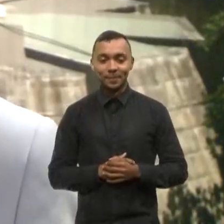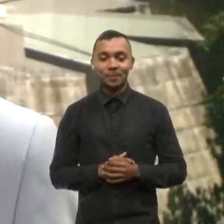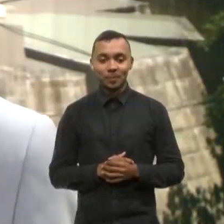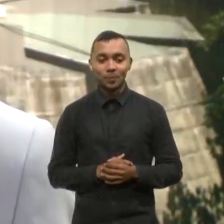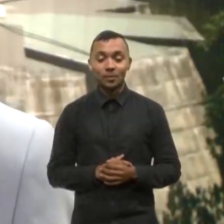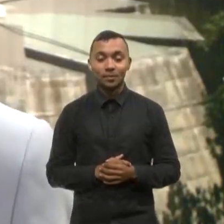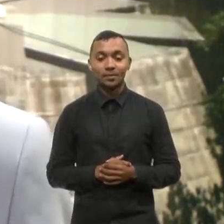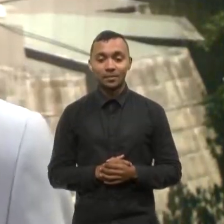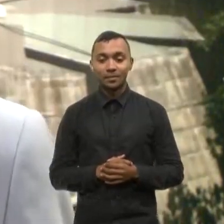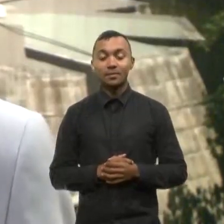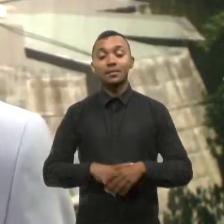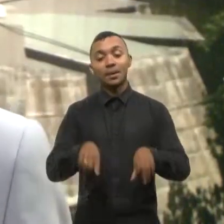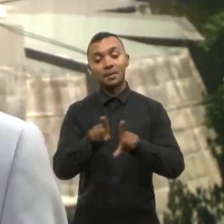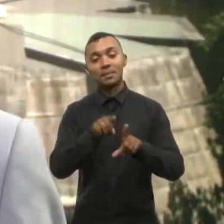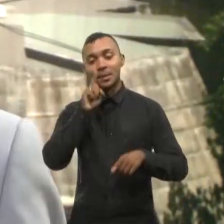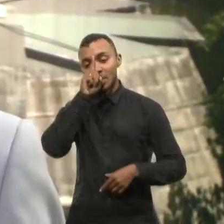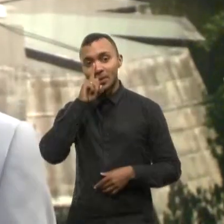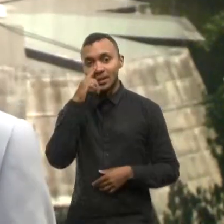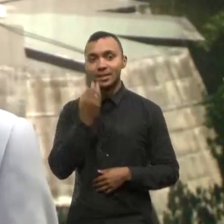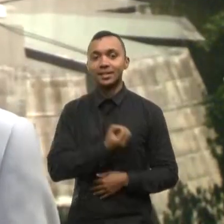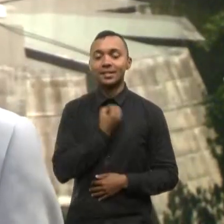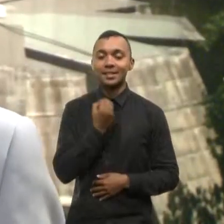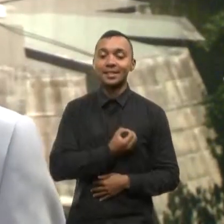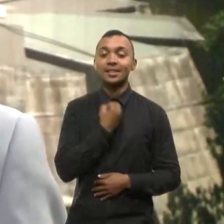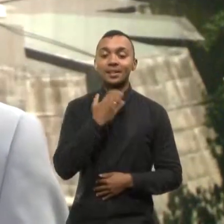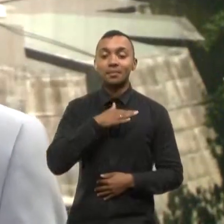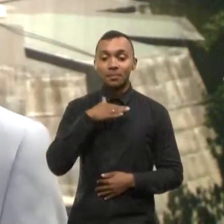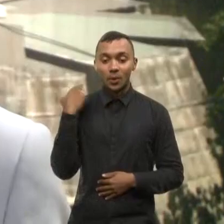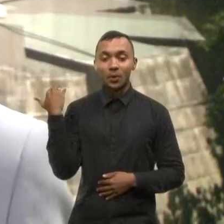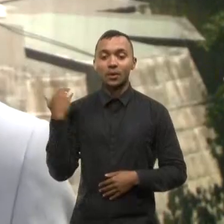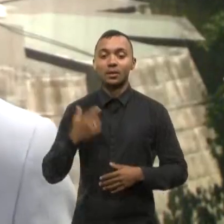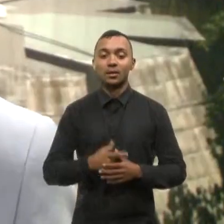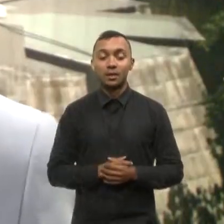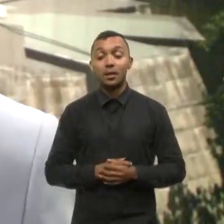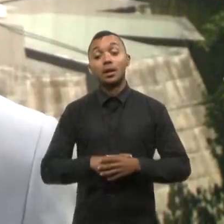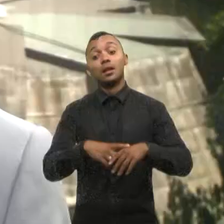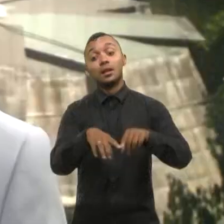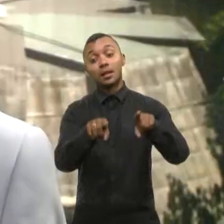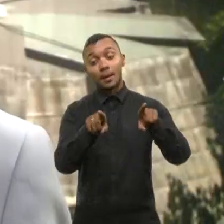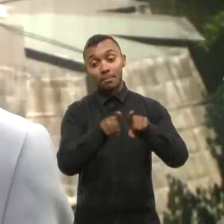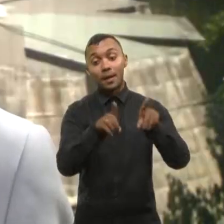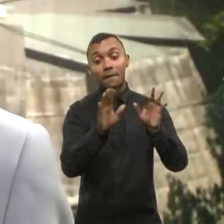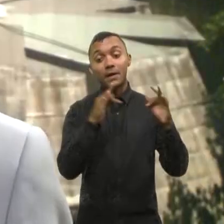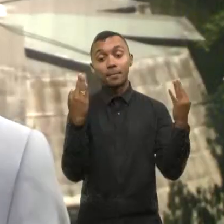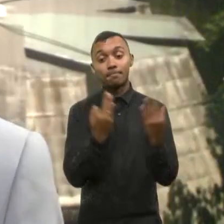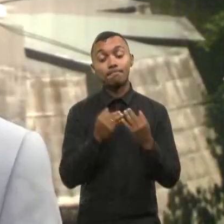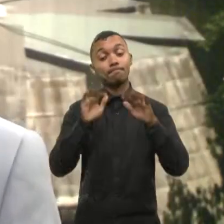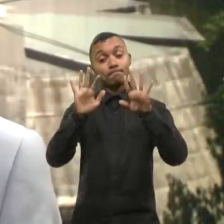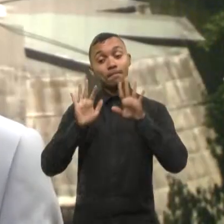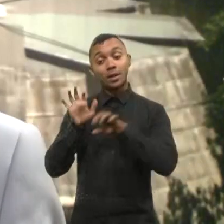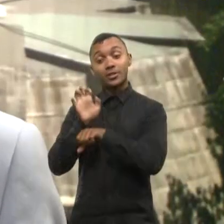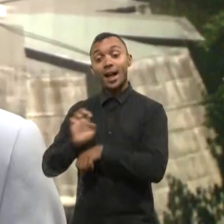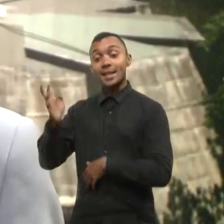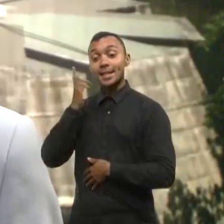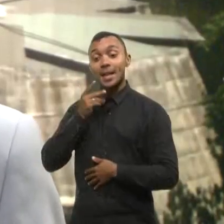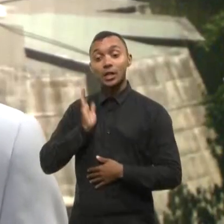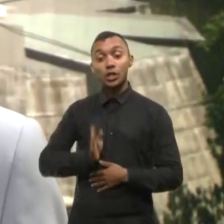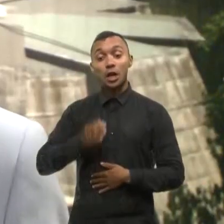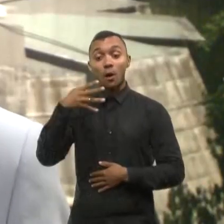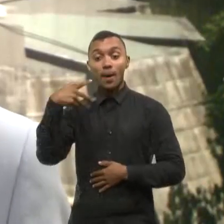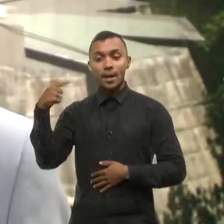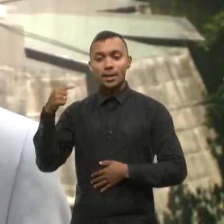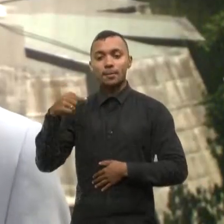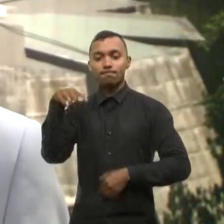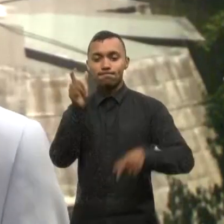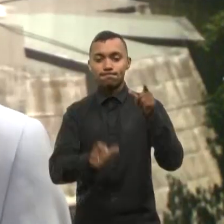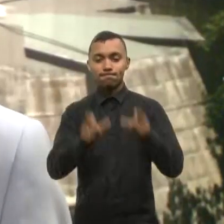adolescentes ameaçados de morte, junto com seus familiares. E no Ceará são 47